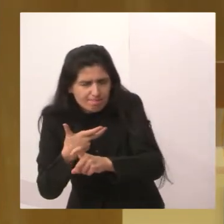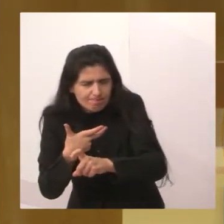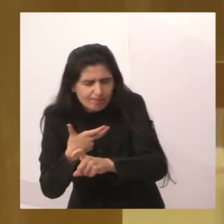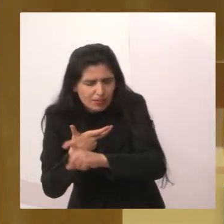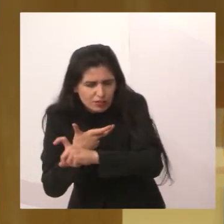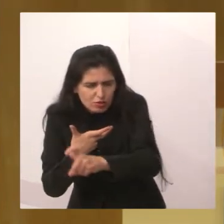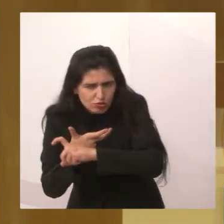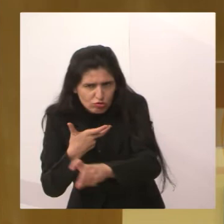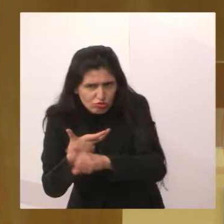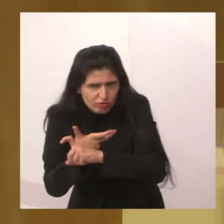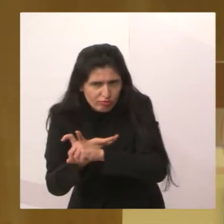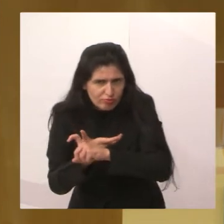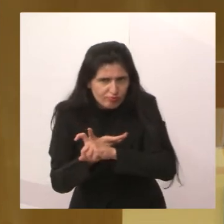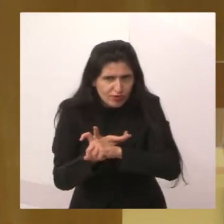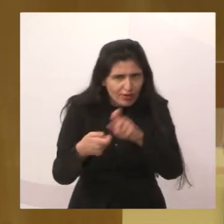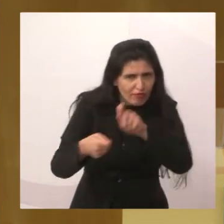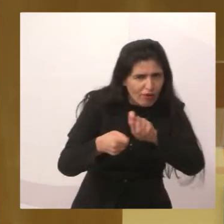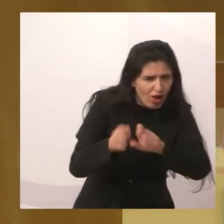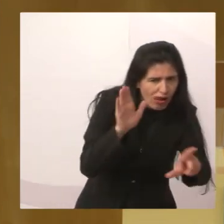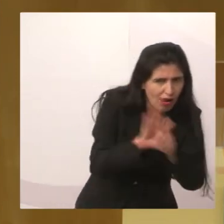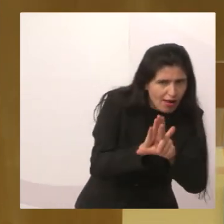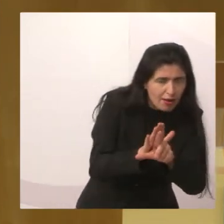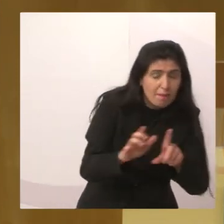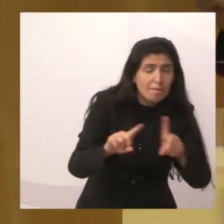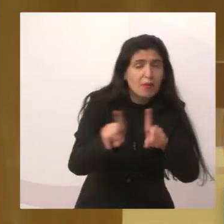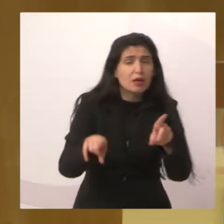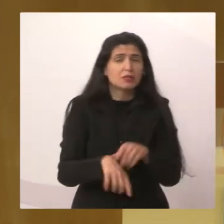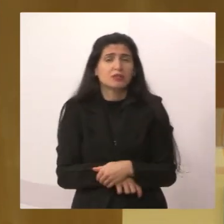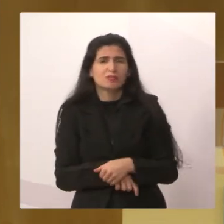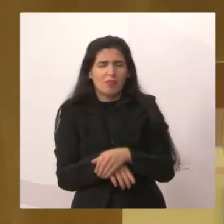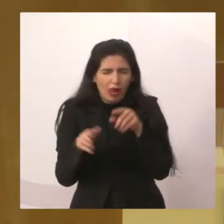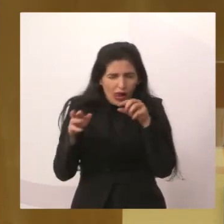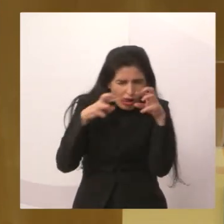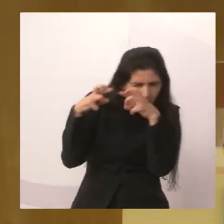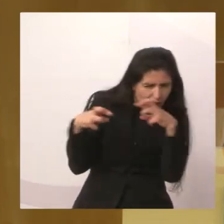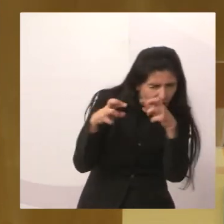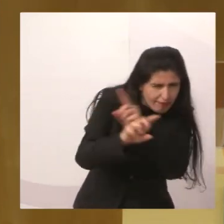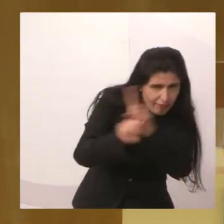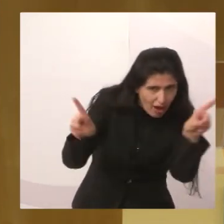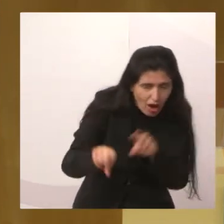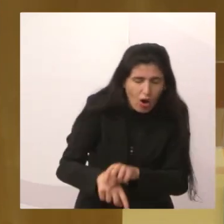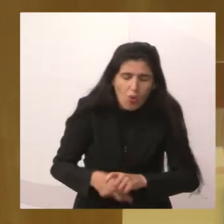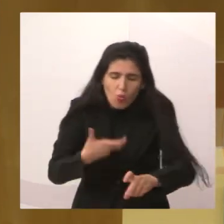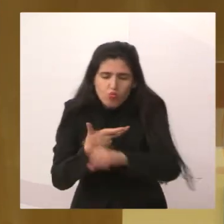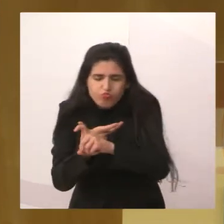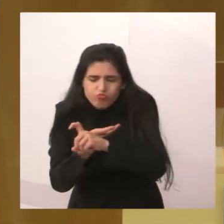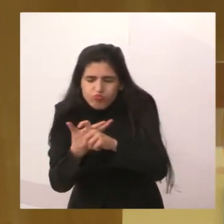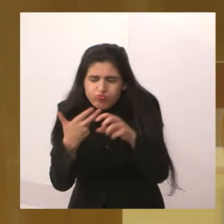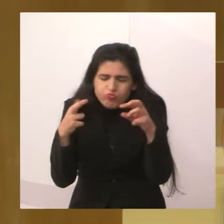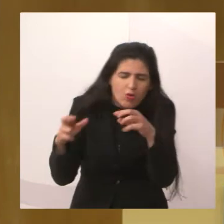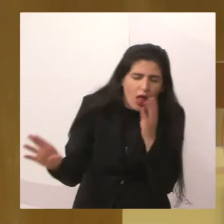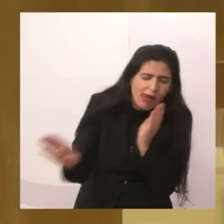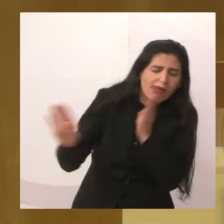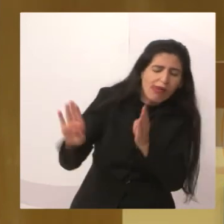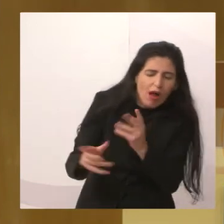papel, a gente deixa de fiscalizar o Executivo, não tem mais sentido de representar o povo e a